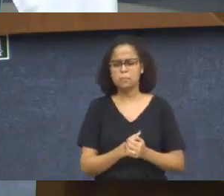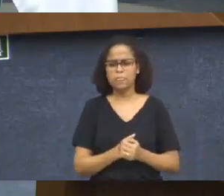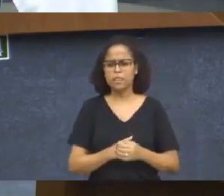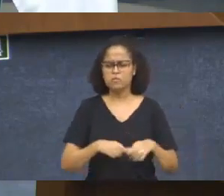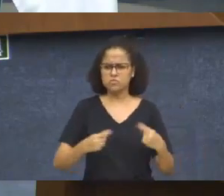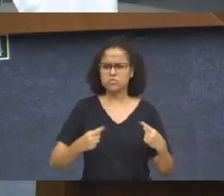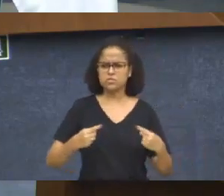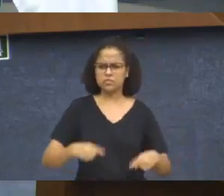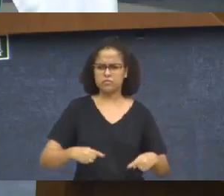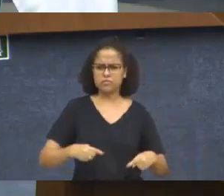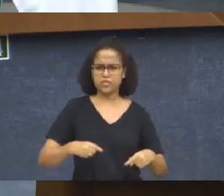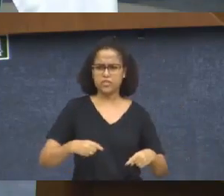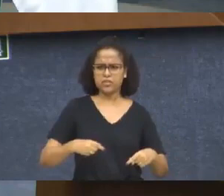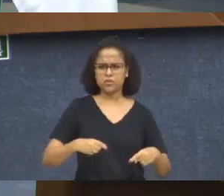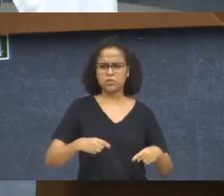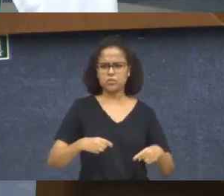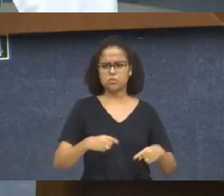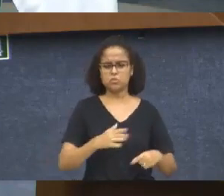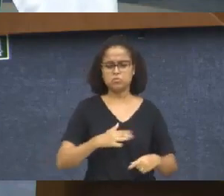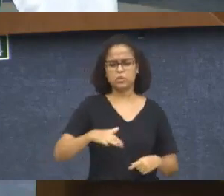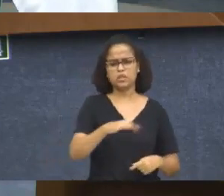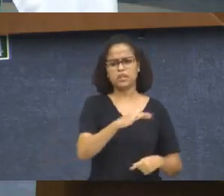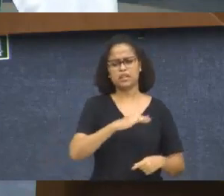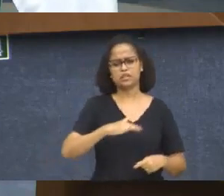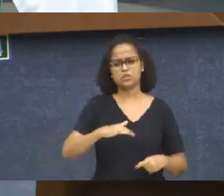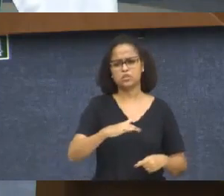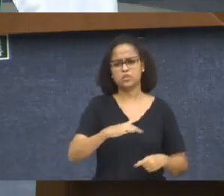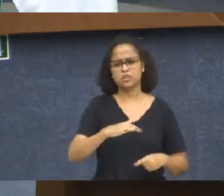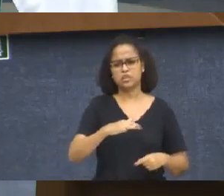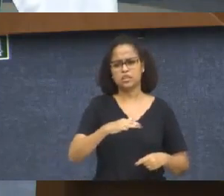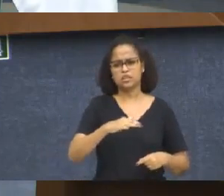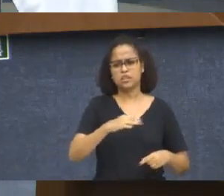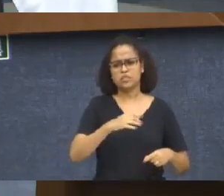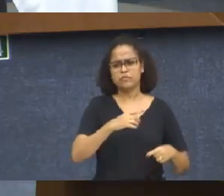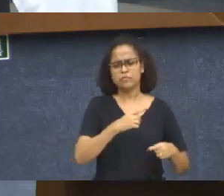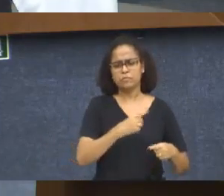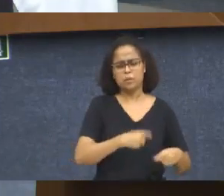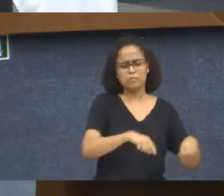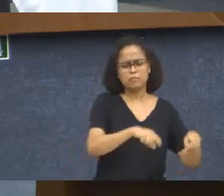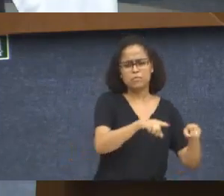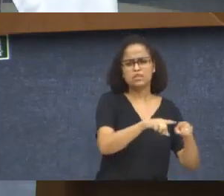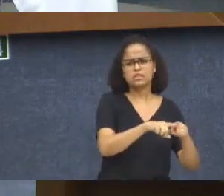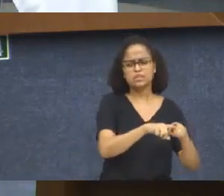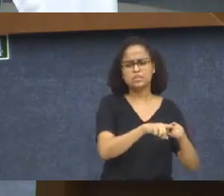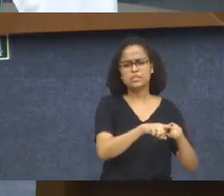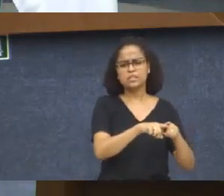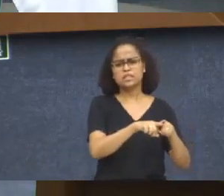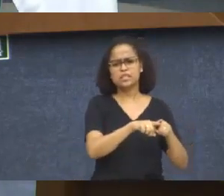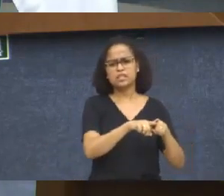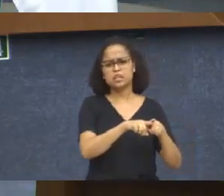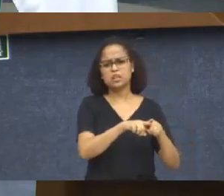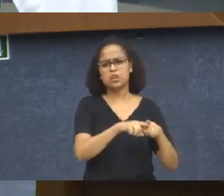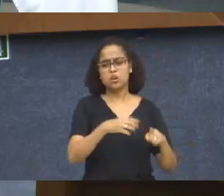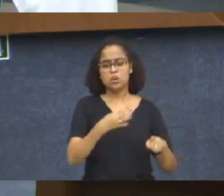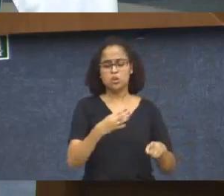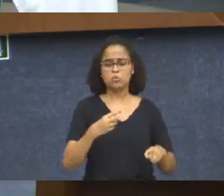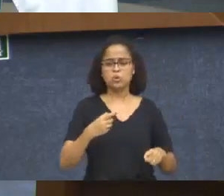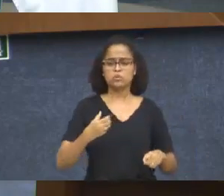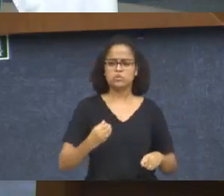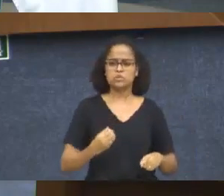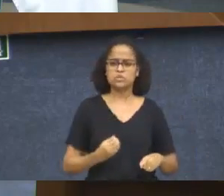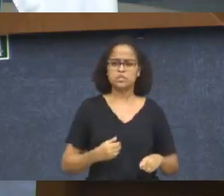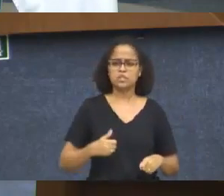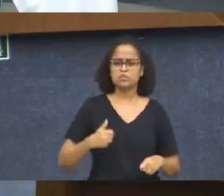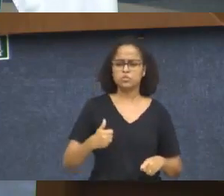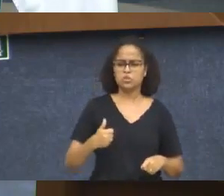é um pacote de inovação que, somado ao projeto hoje aprovado, 401, do nosso presidente, também